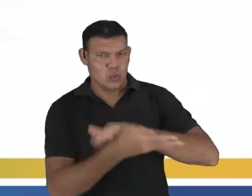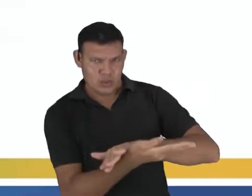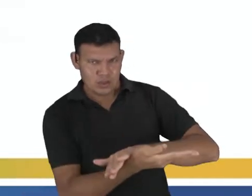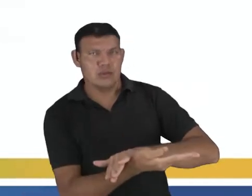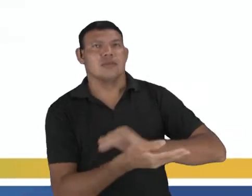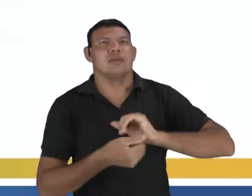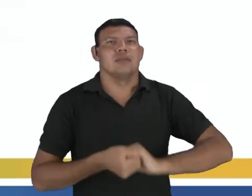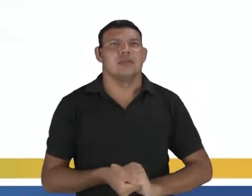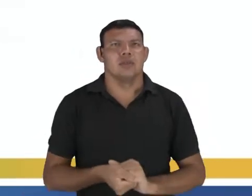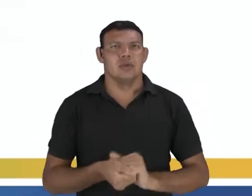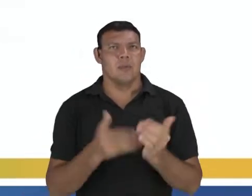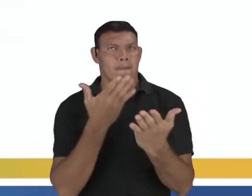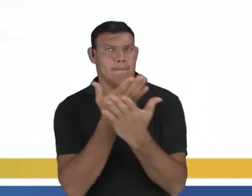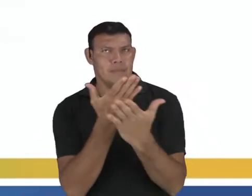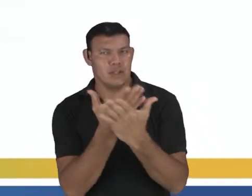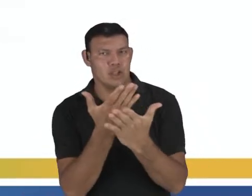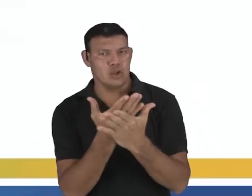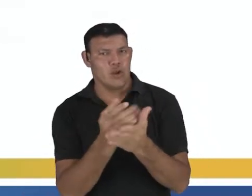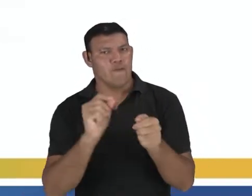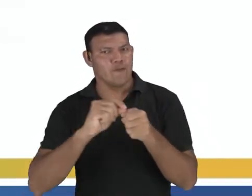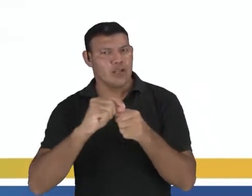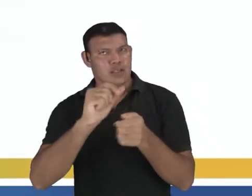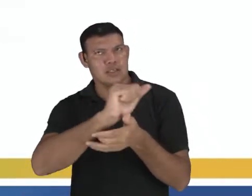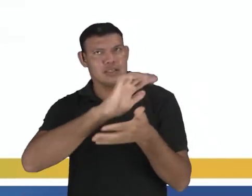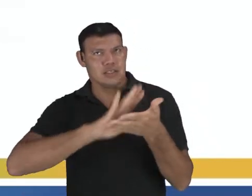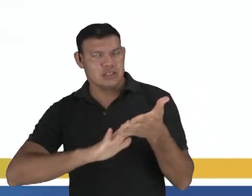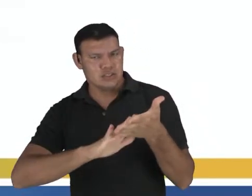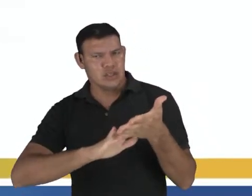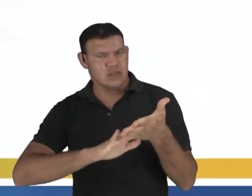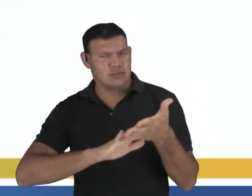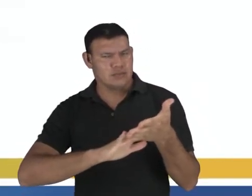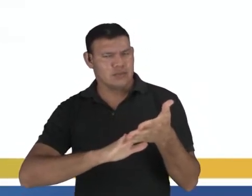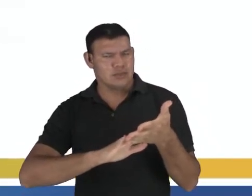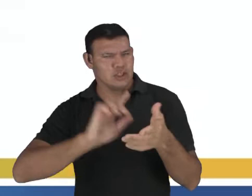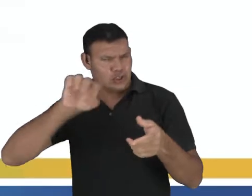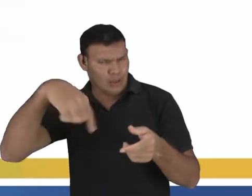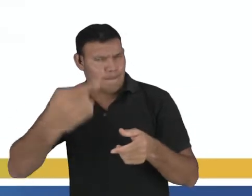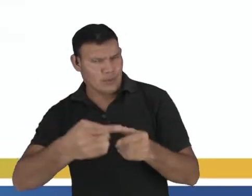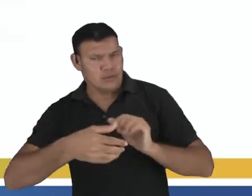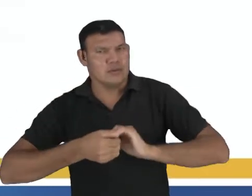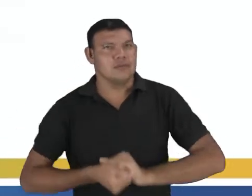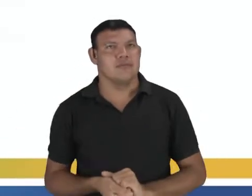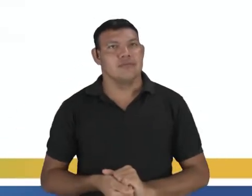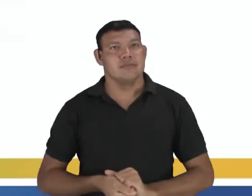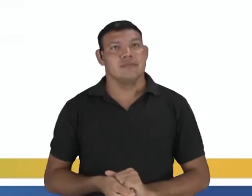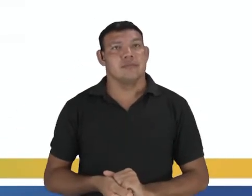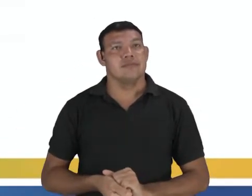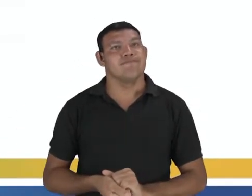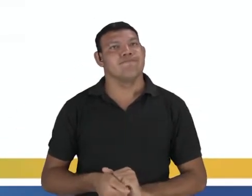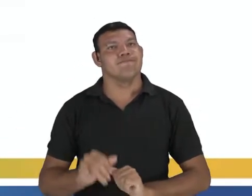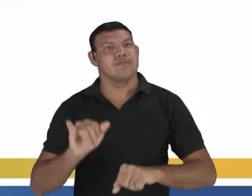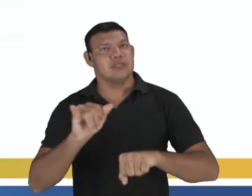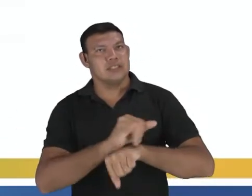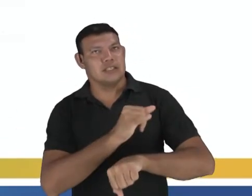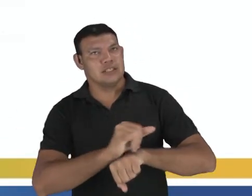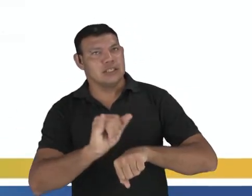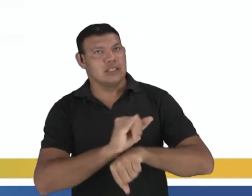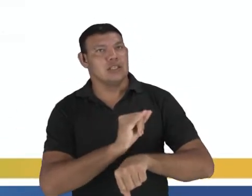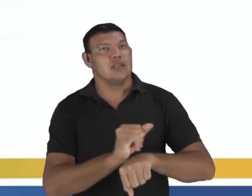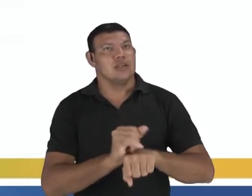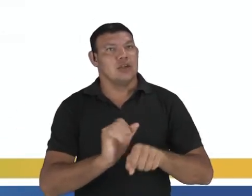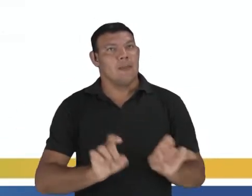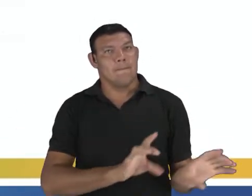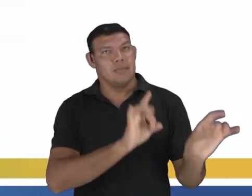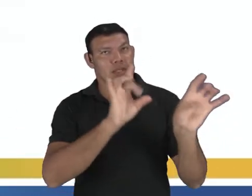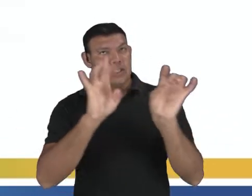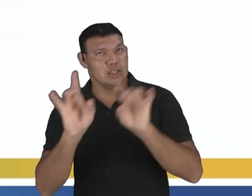hora. Ou seja, é necessário evitar a procrastinação. Isso tanto para economizar energia, porque quando você tenta estudar em